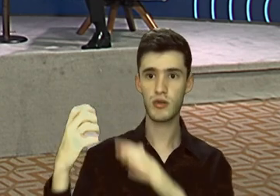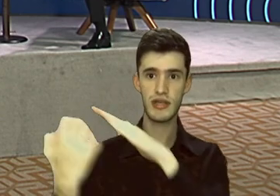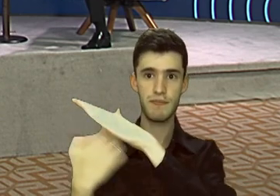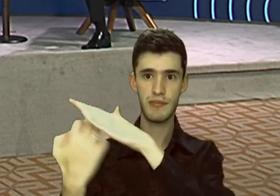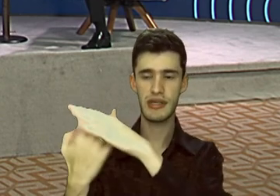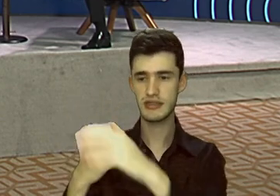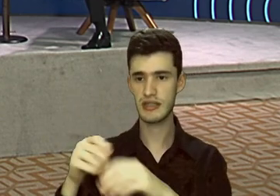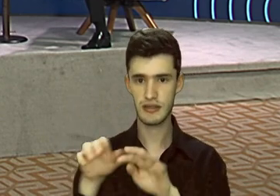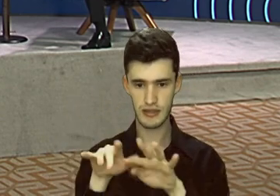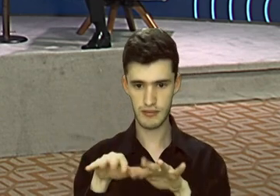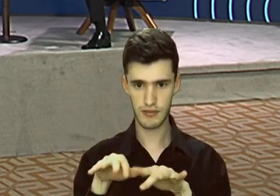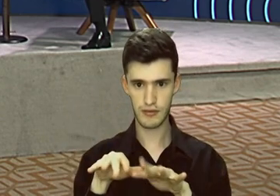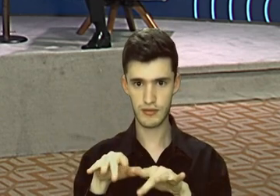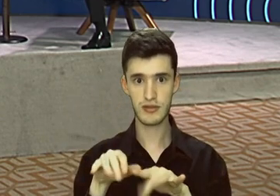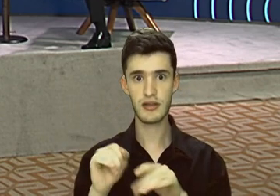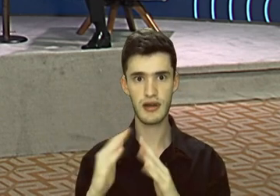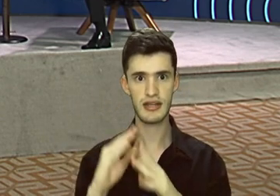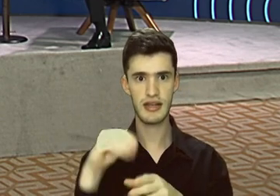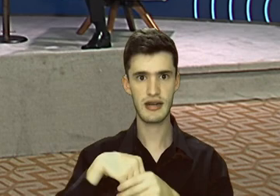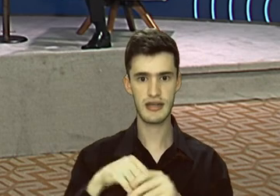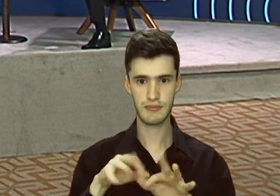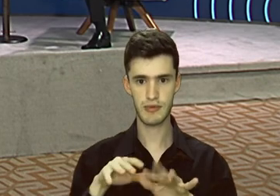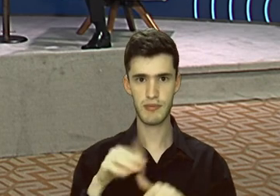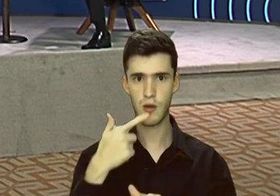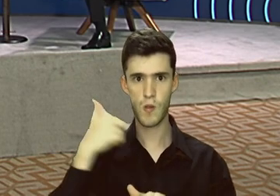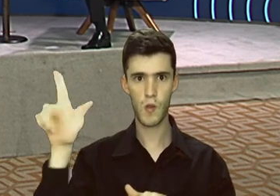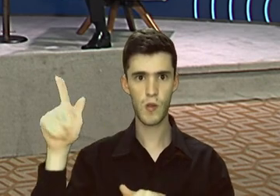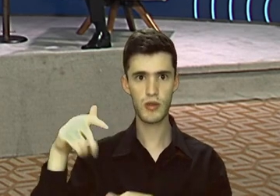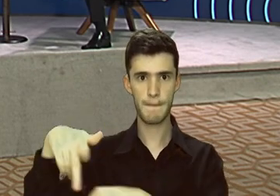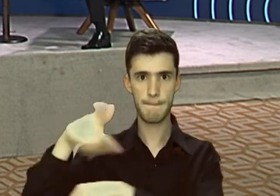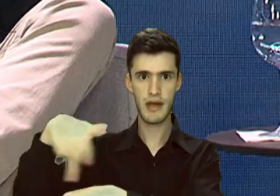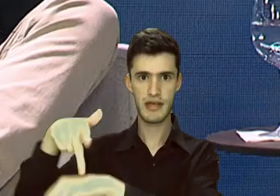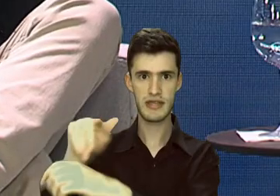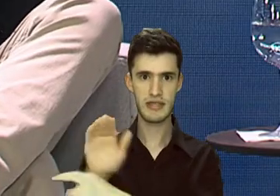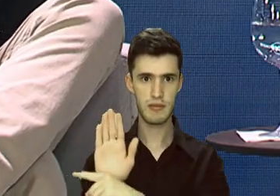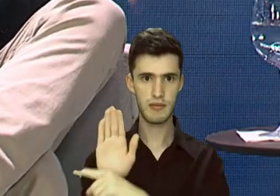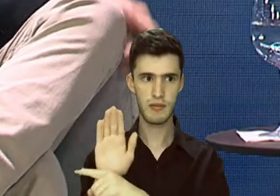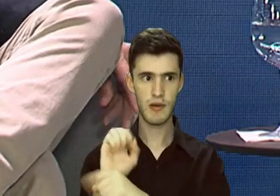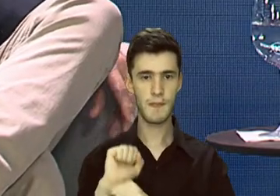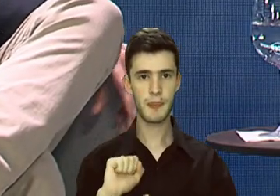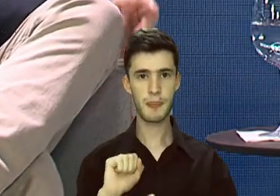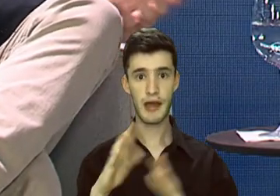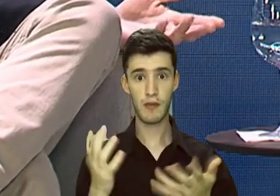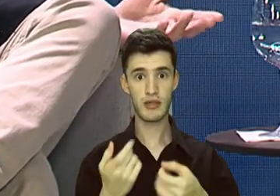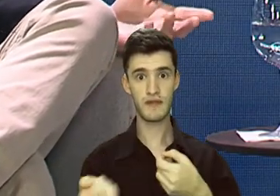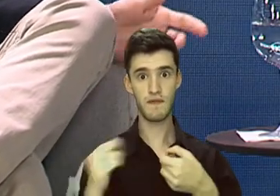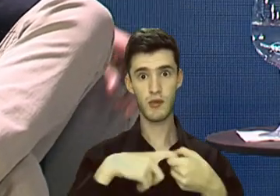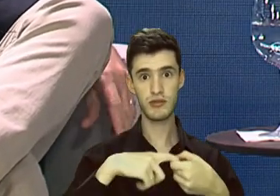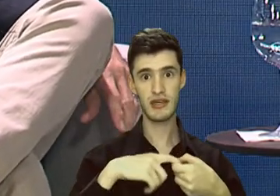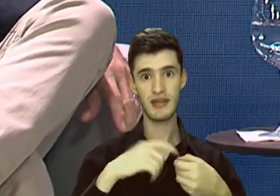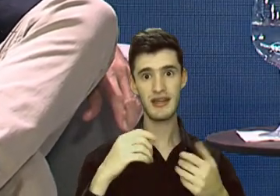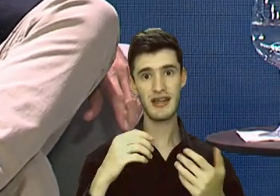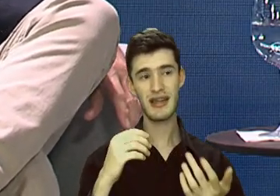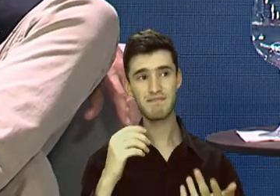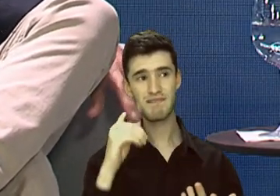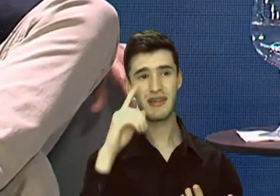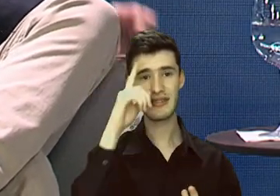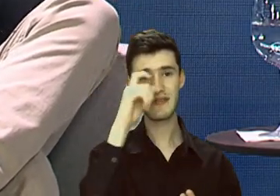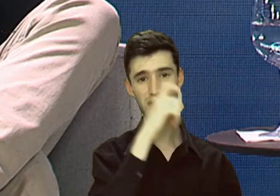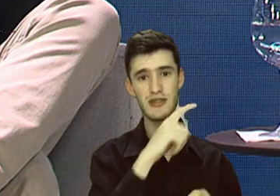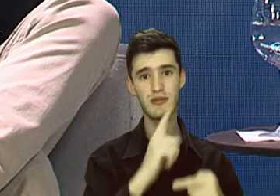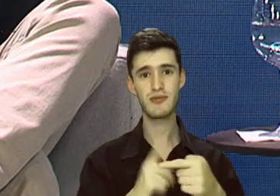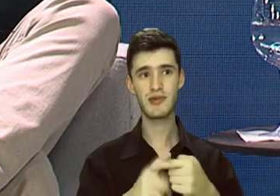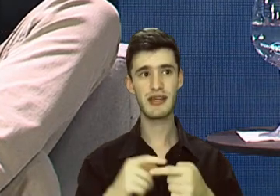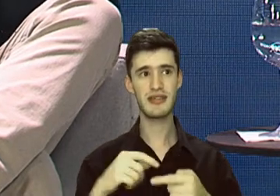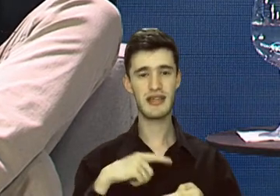presencial Então quando você volta tem a conexão então o híbrido hoje é uma coisa que a gente tem apostado muito então